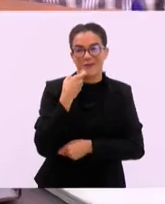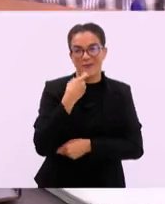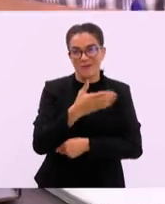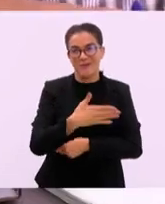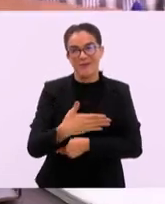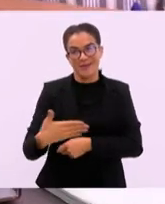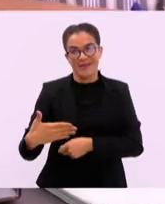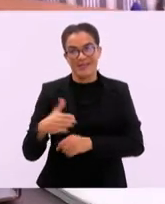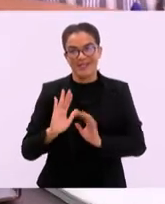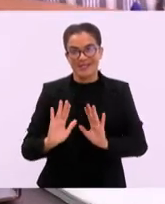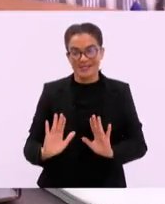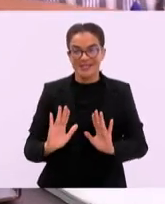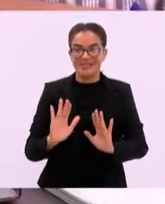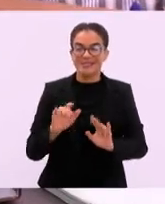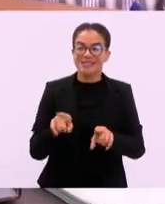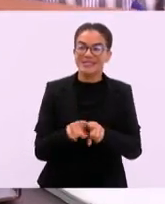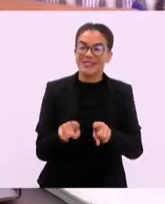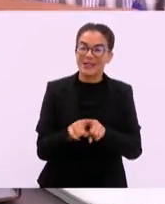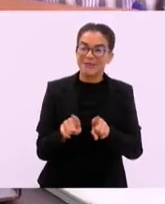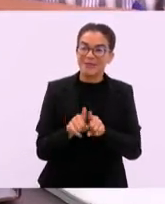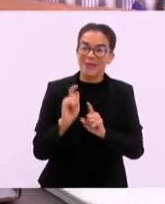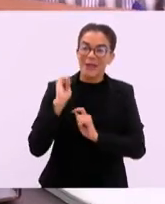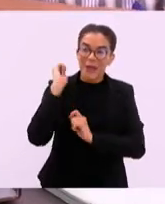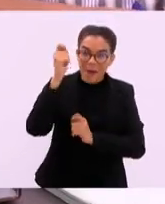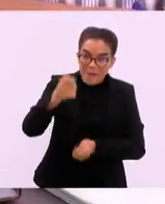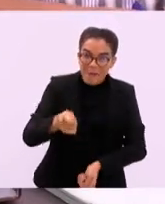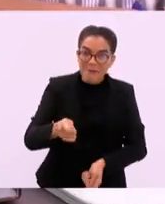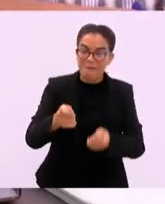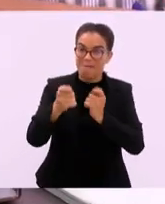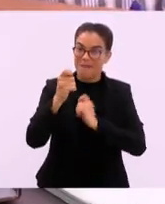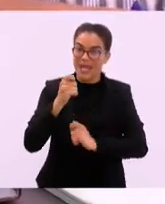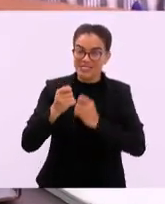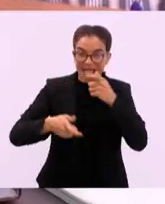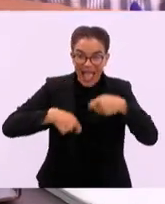não solta, não. Aquela outra é pesca e pesca mesmo.